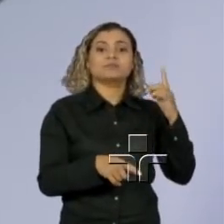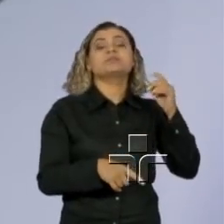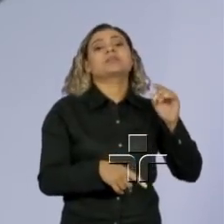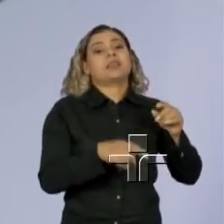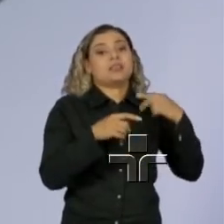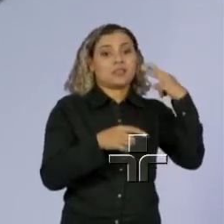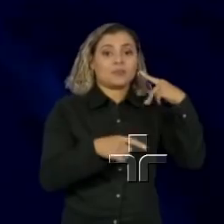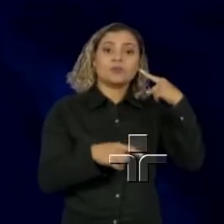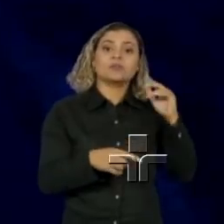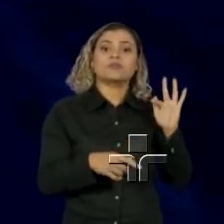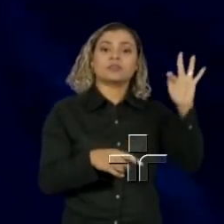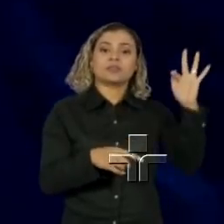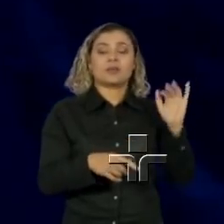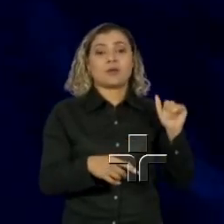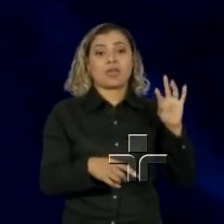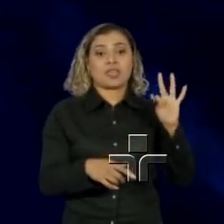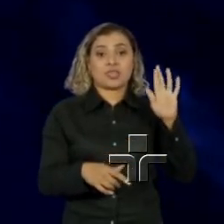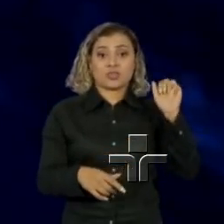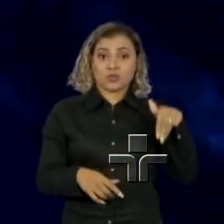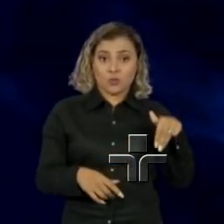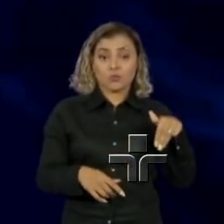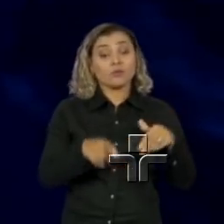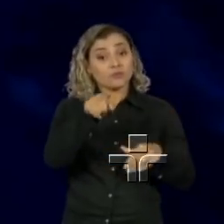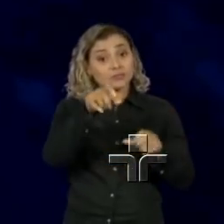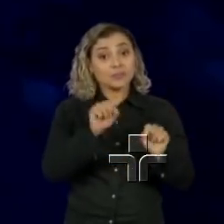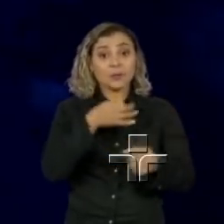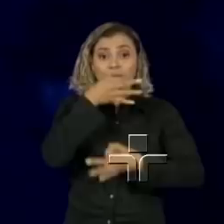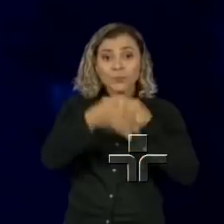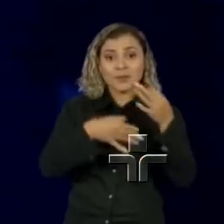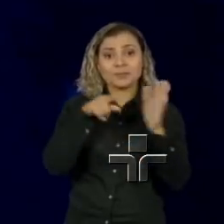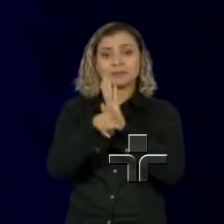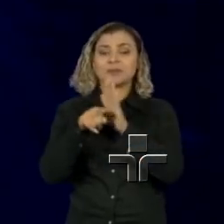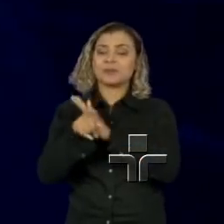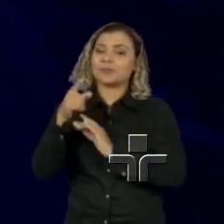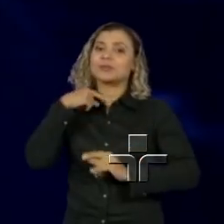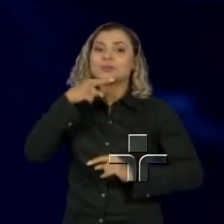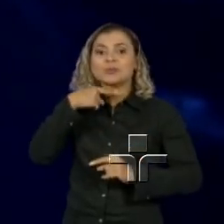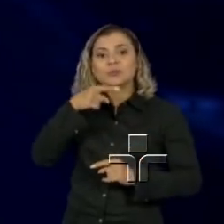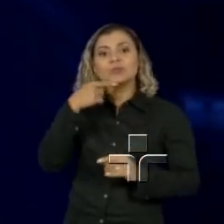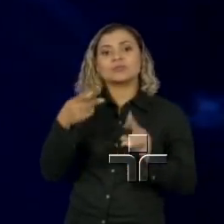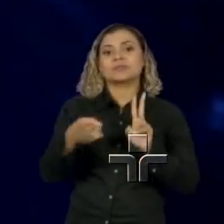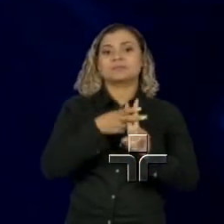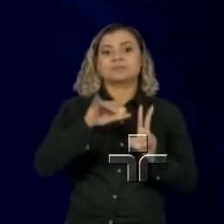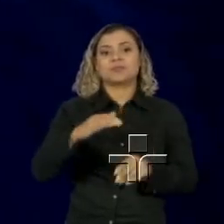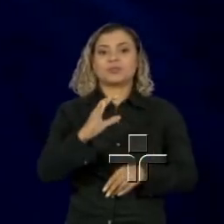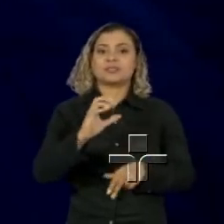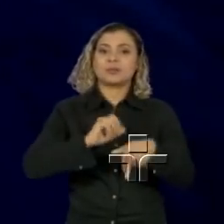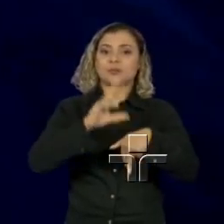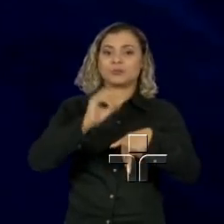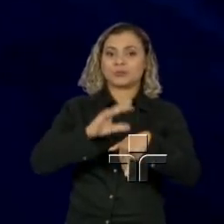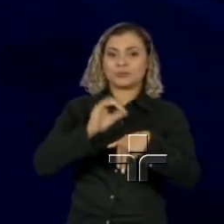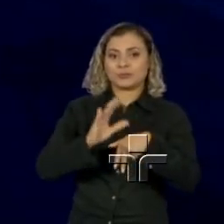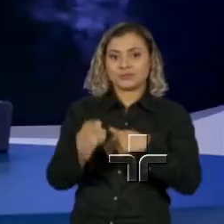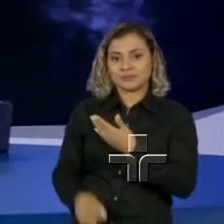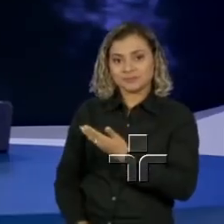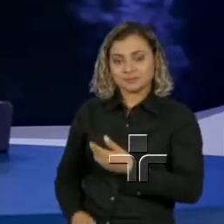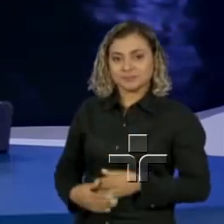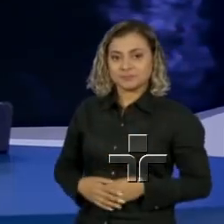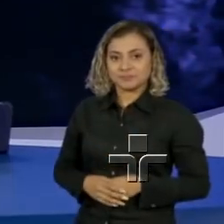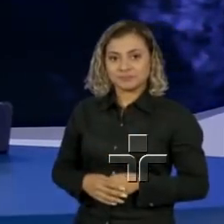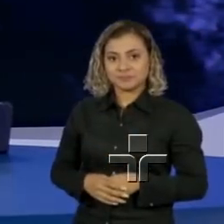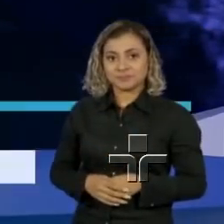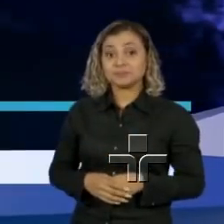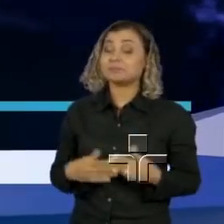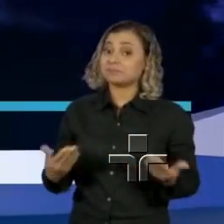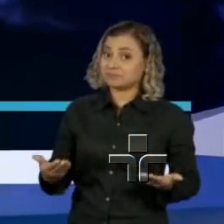Ayrton Soares. E lembrando que você pode mandar perguntas e fazer comentários pelo Twitter na hashtag Jornal da Cultura.